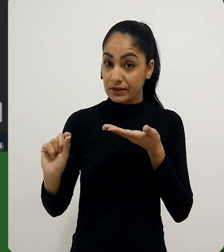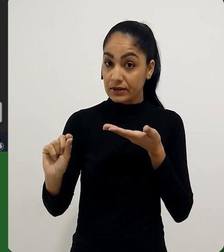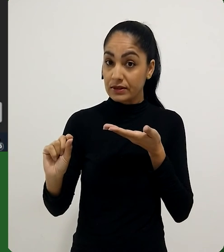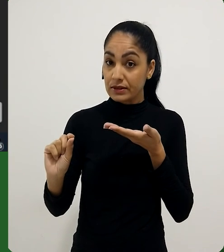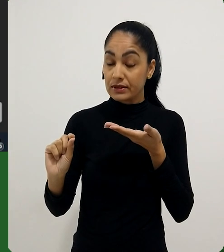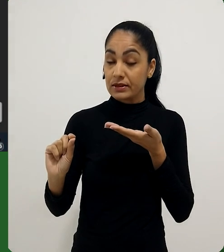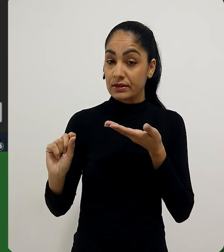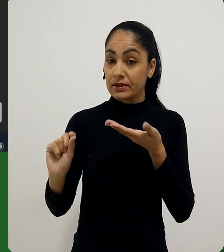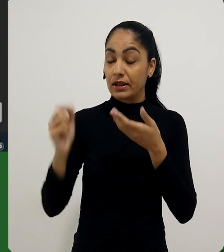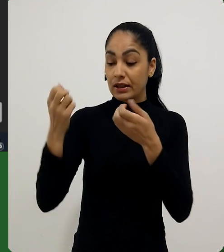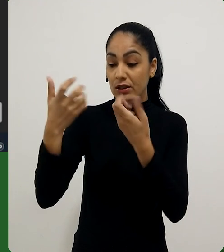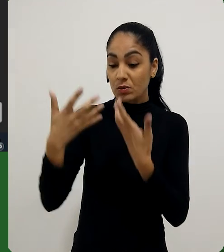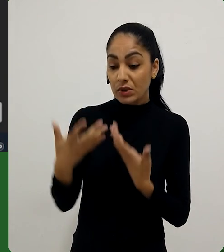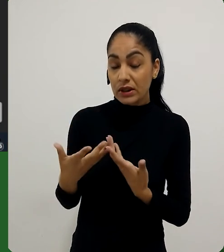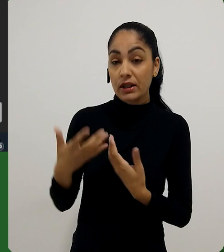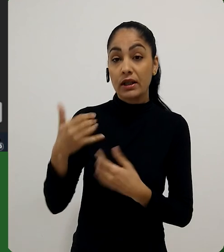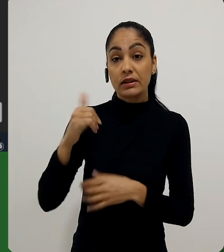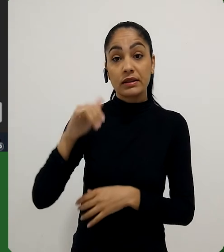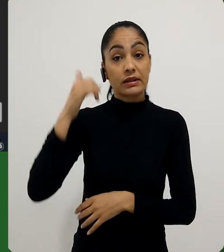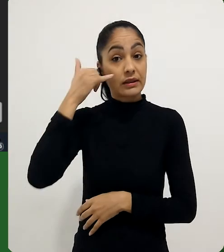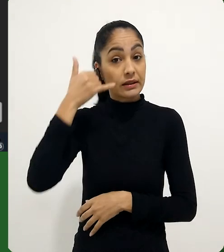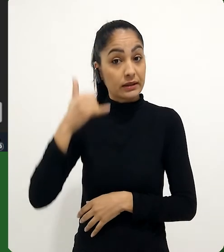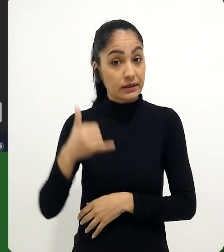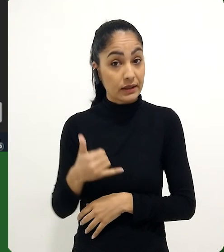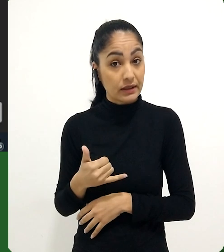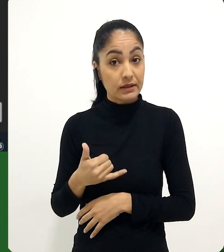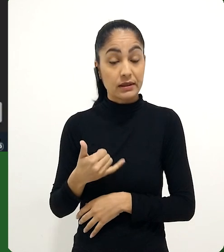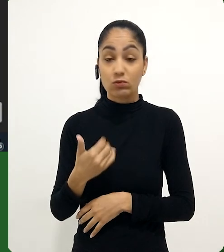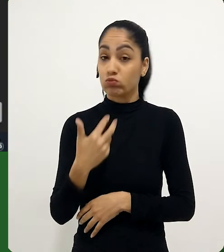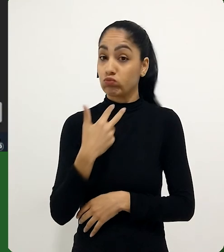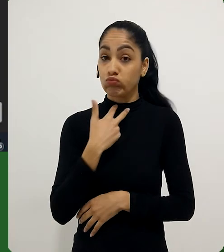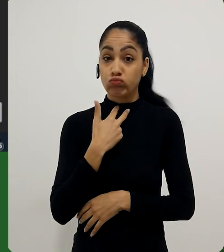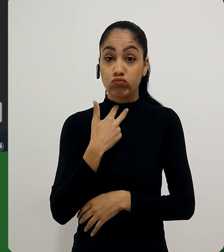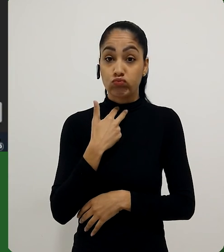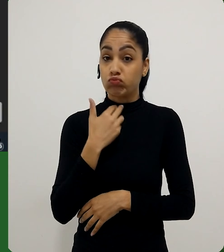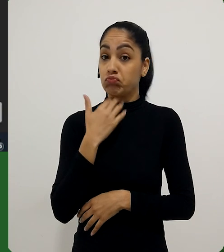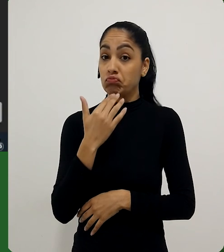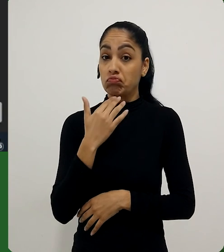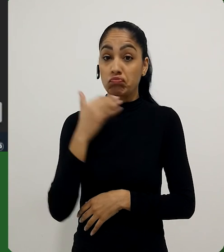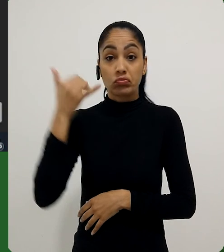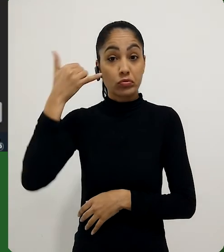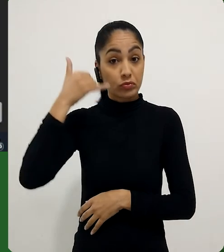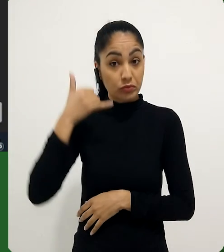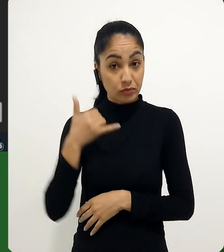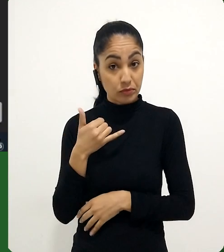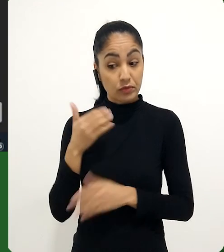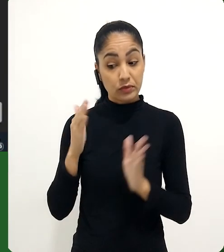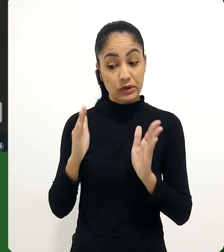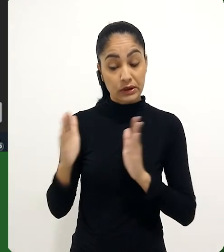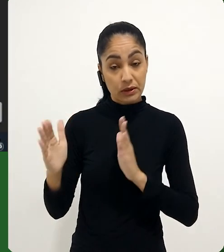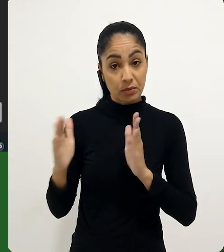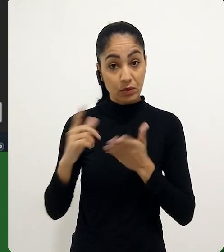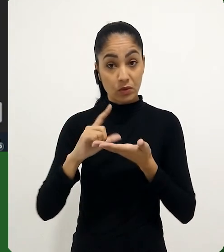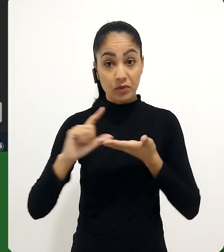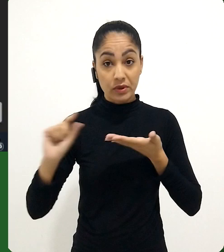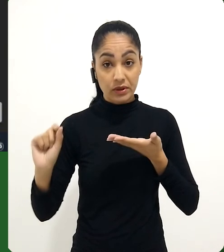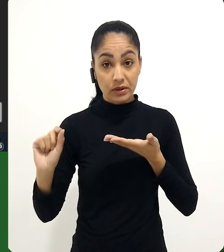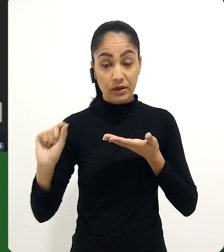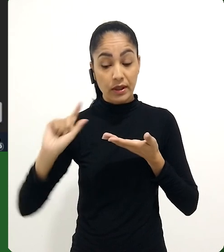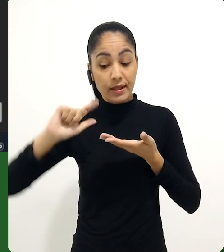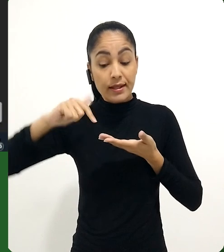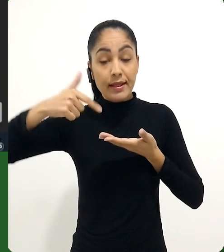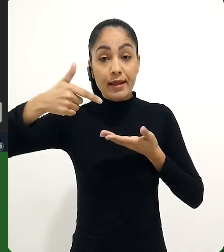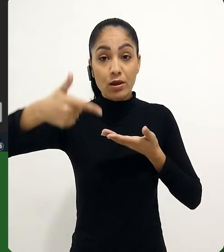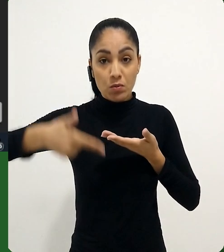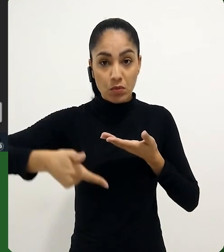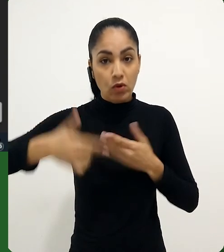comunicando dessa sua ausência e que as ligações perdidas, né, as ligações que os clientes que não serão